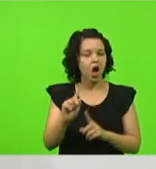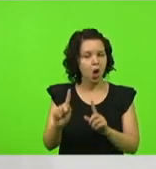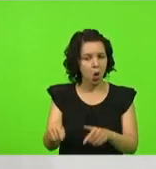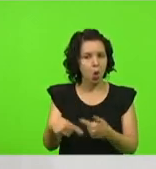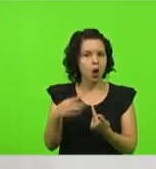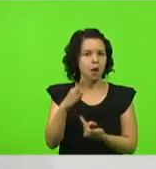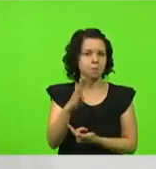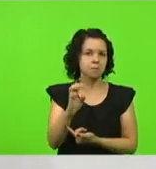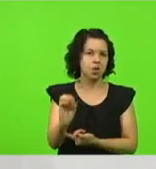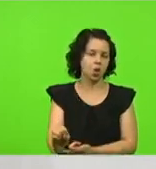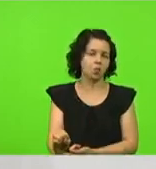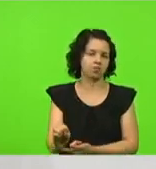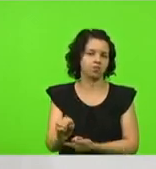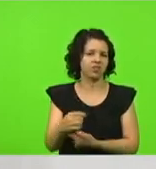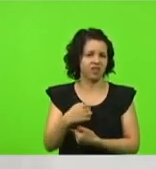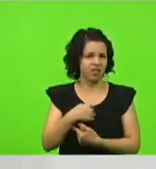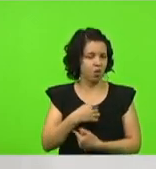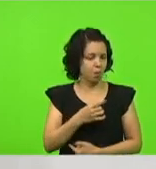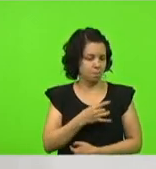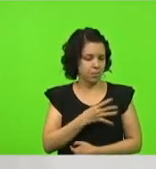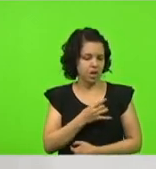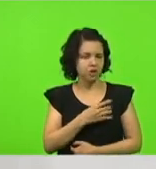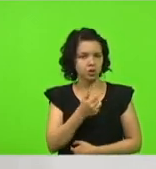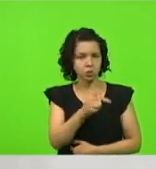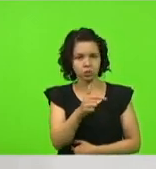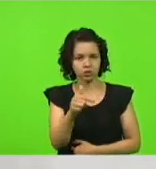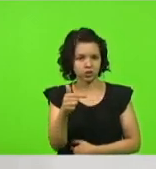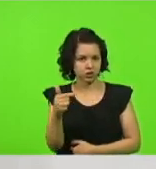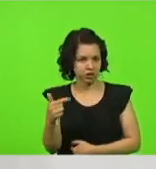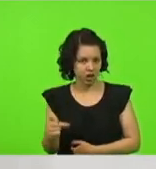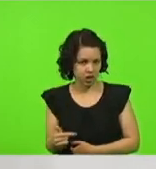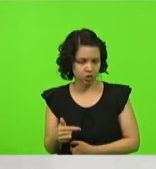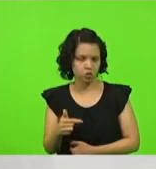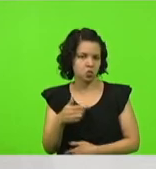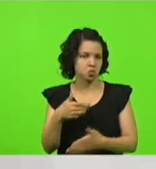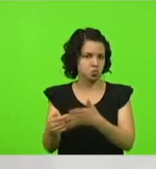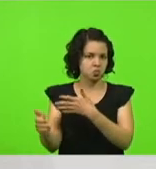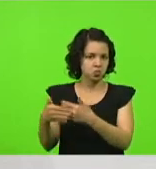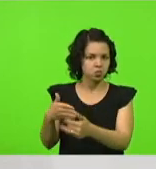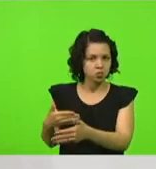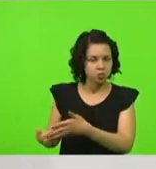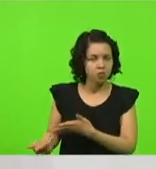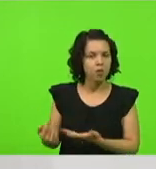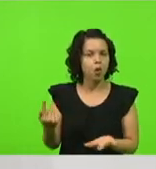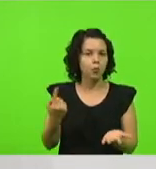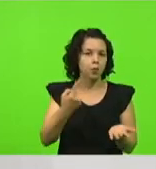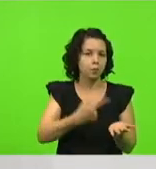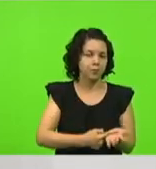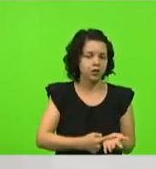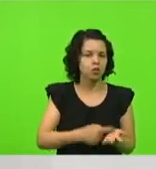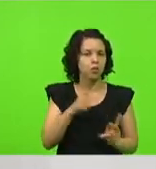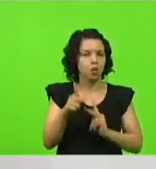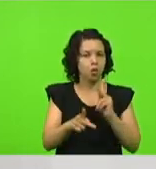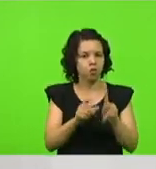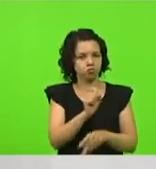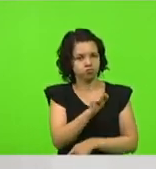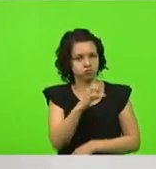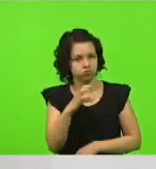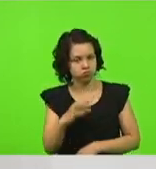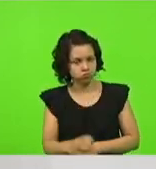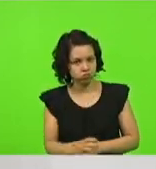Bom, como eu não tenho medo de marmanjo, e como meu compromisso é com o catarinense, não tem problema, eu vou continuar